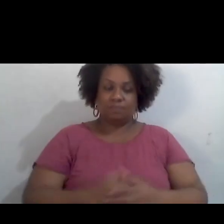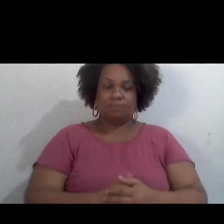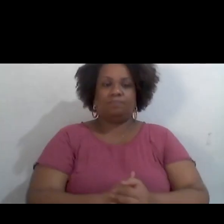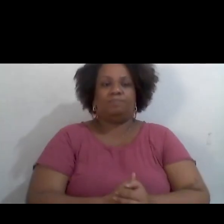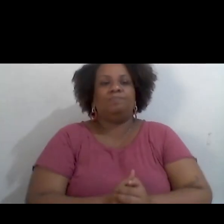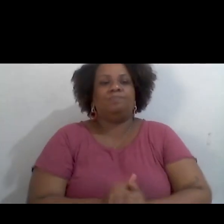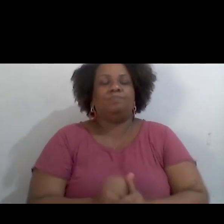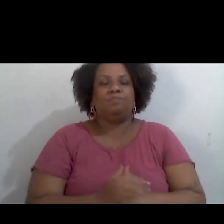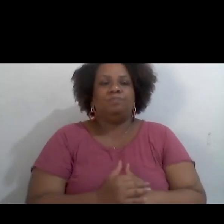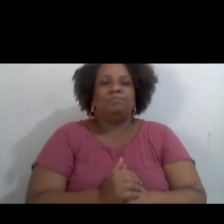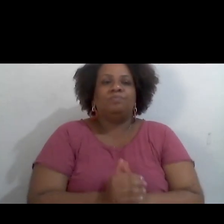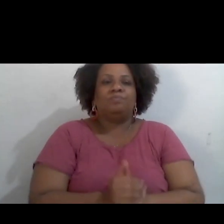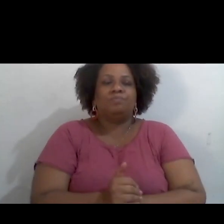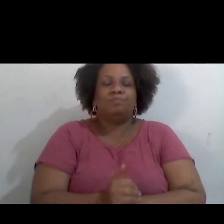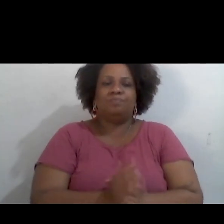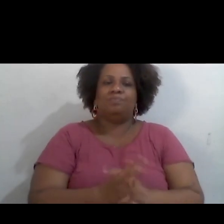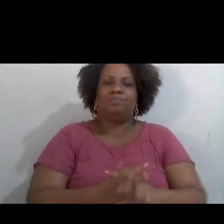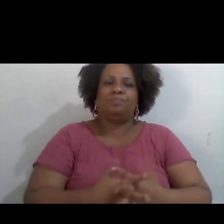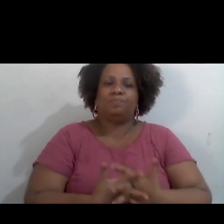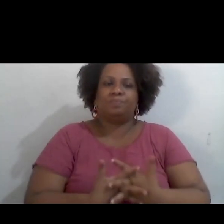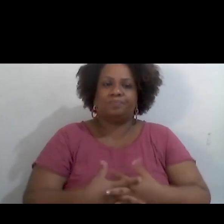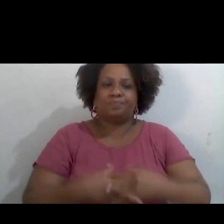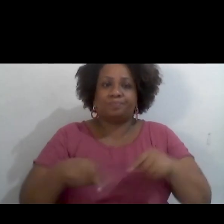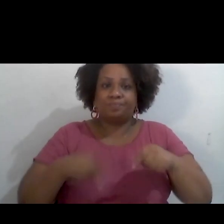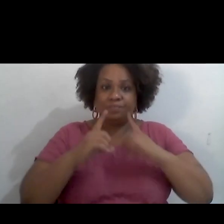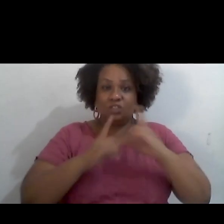Esse diálogo acontece no momento